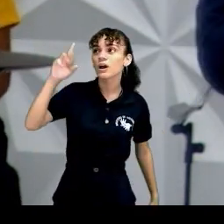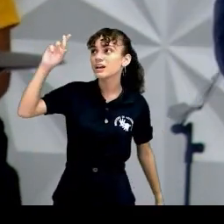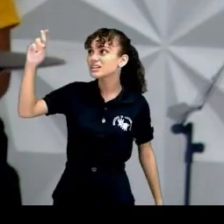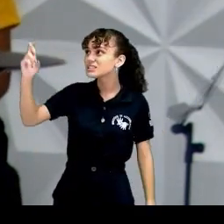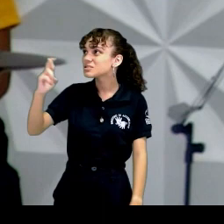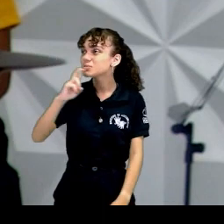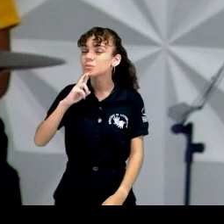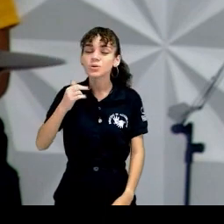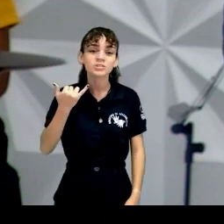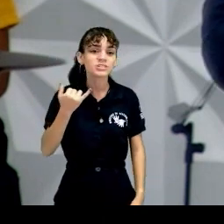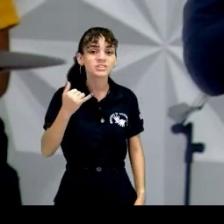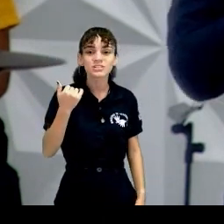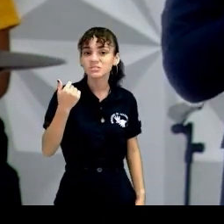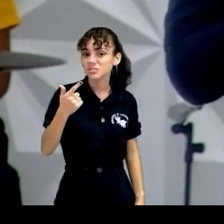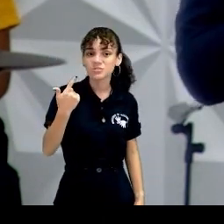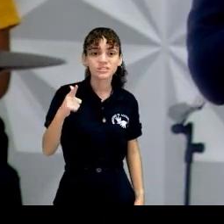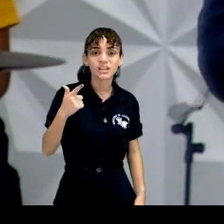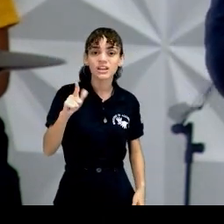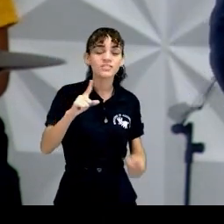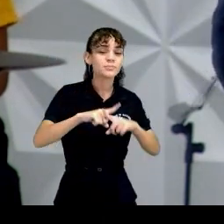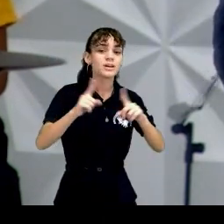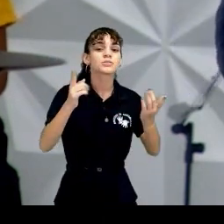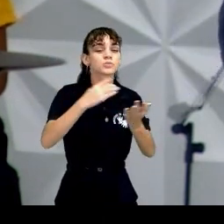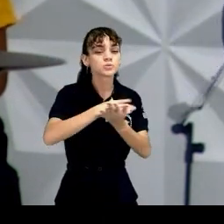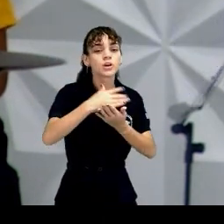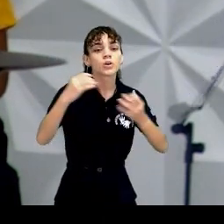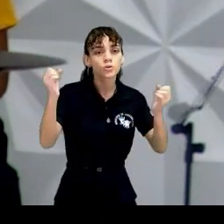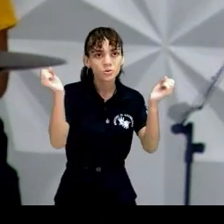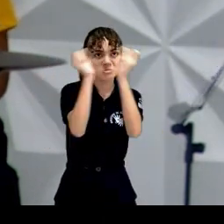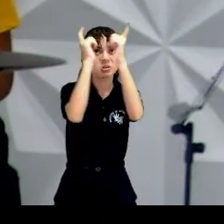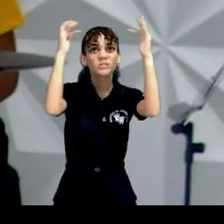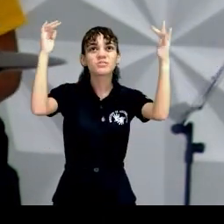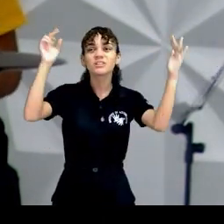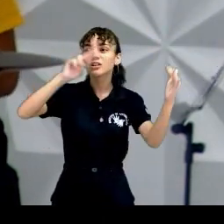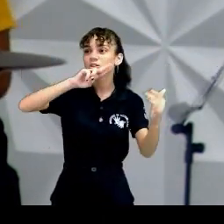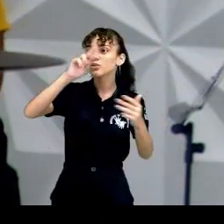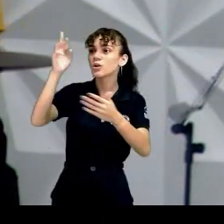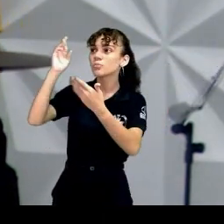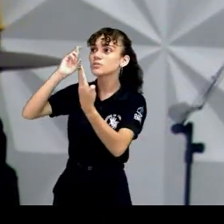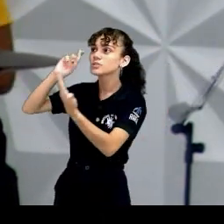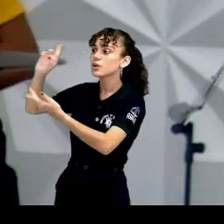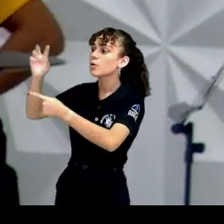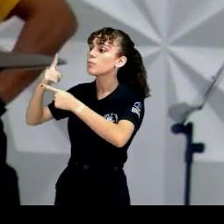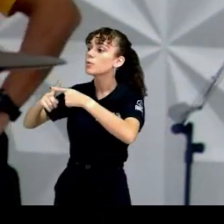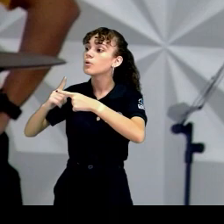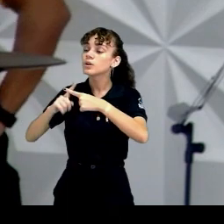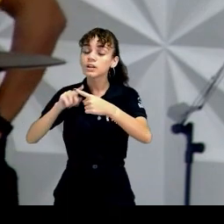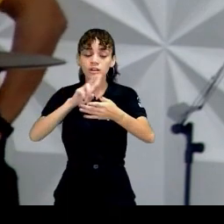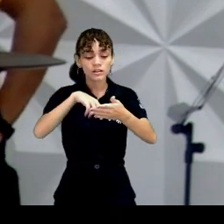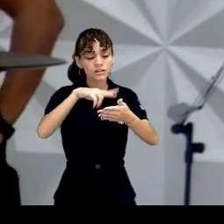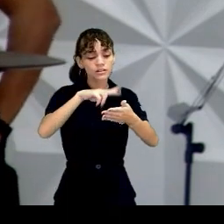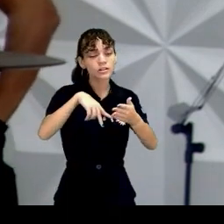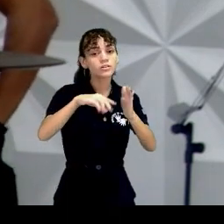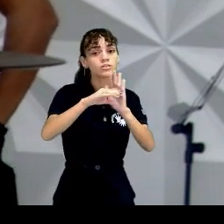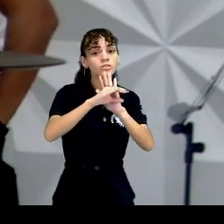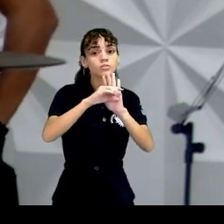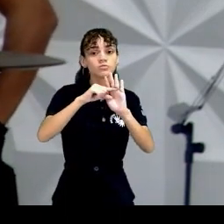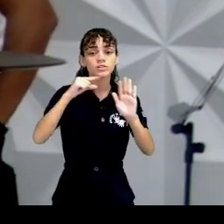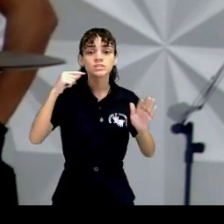meus olhos para o texto, e agora no versículo 14, encontro uma experiência das mais valiosas, que nos convidam a ter